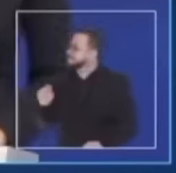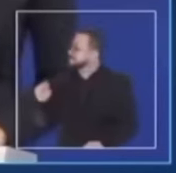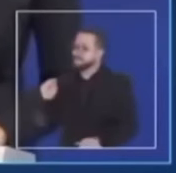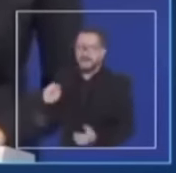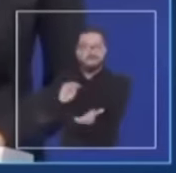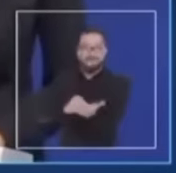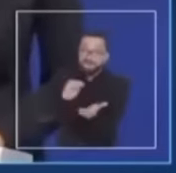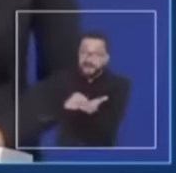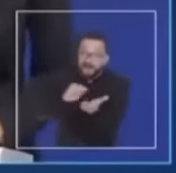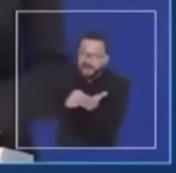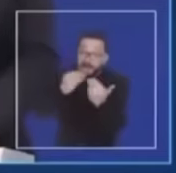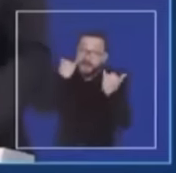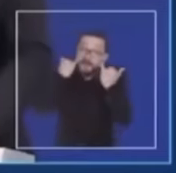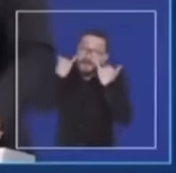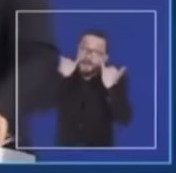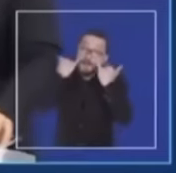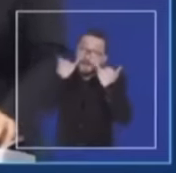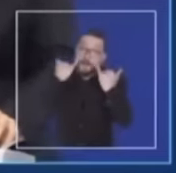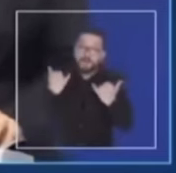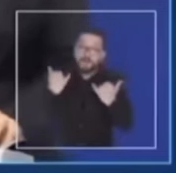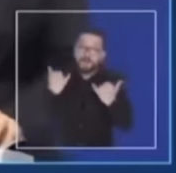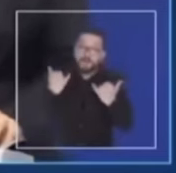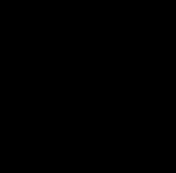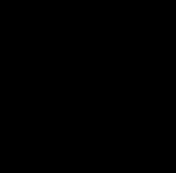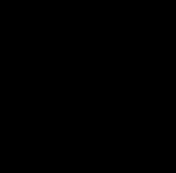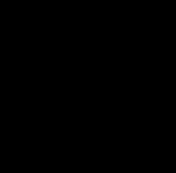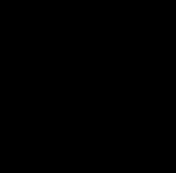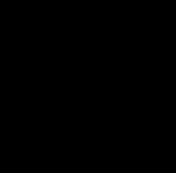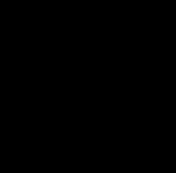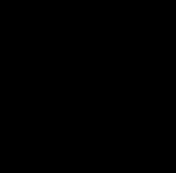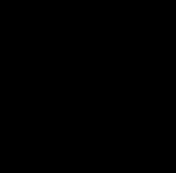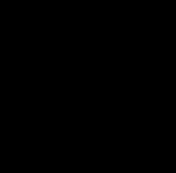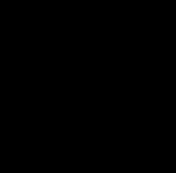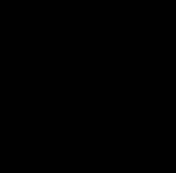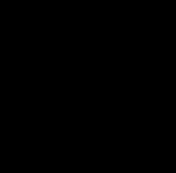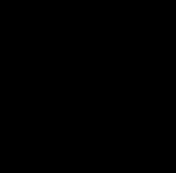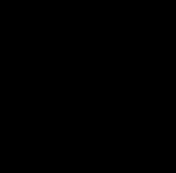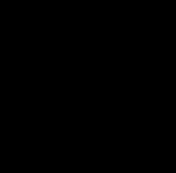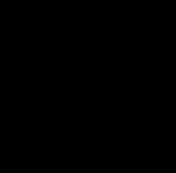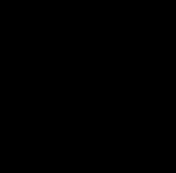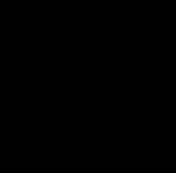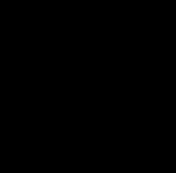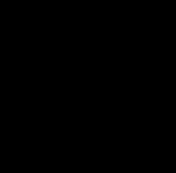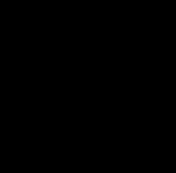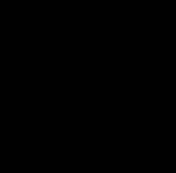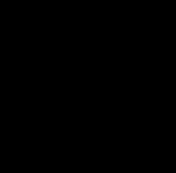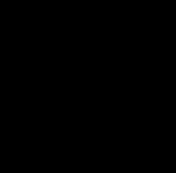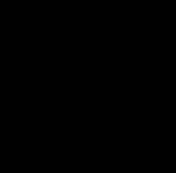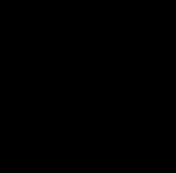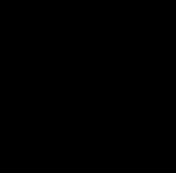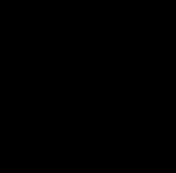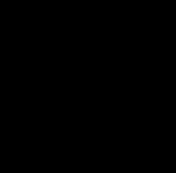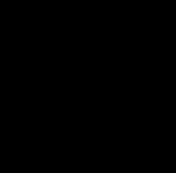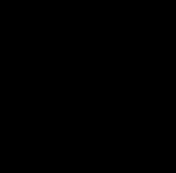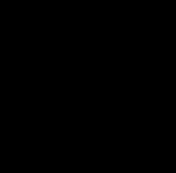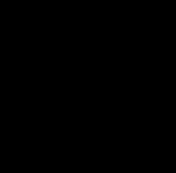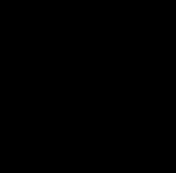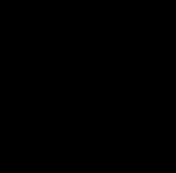rápida, hein? E ele depois que os fatos foram que aconteceram. Vamos falar de proposta. Me diga como você vai investir nas propostas que você está